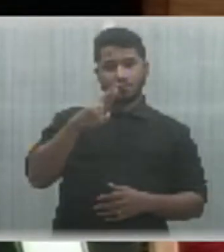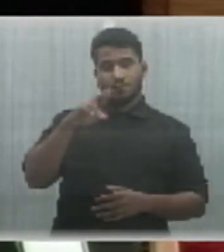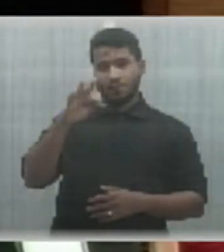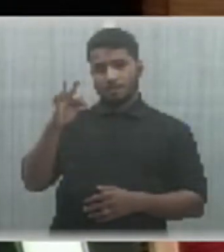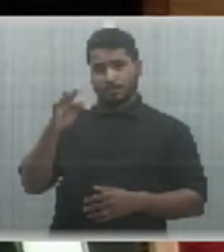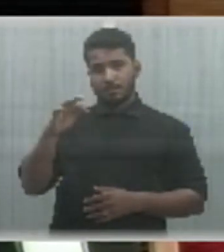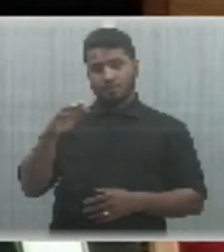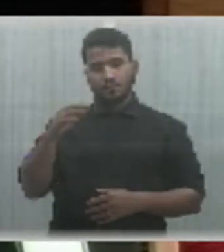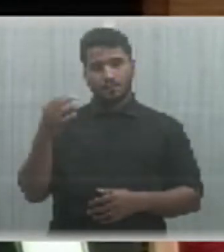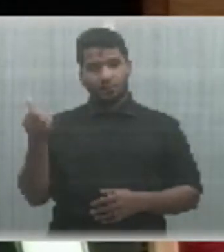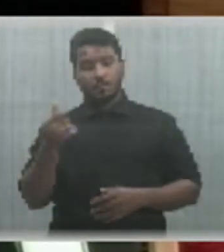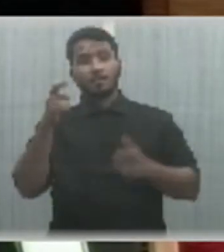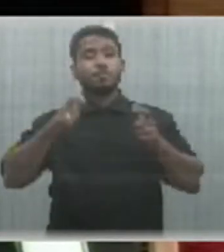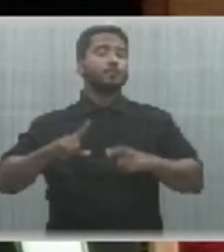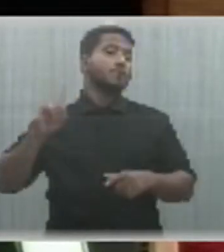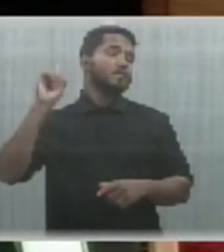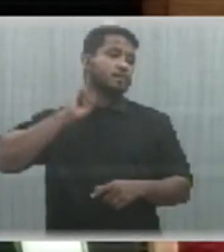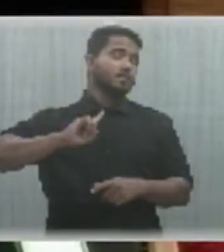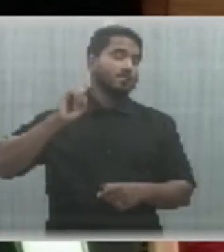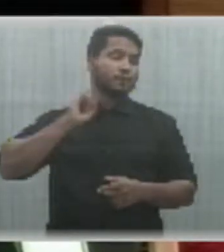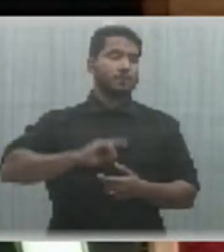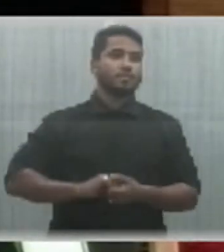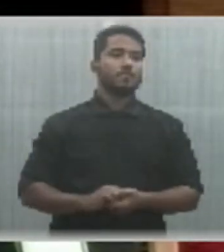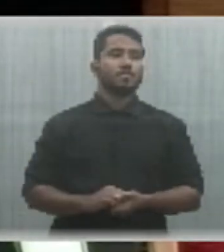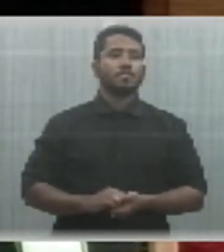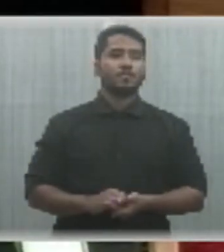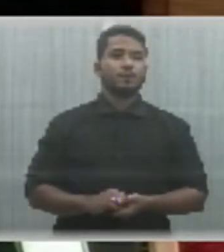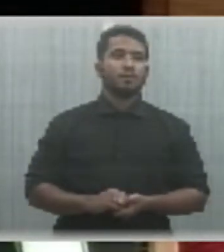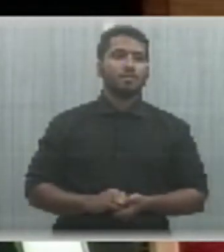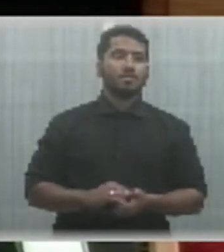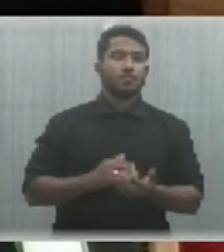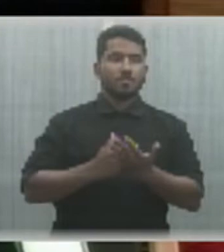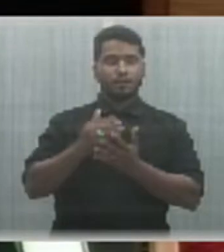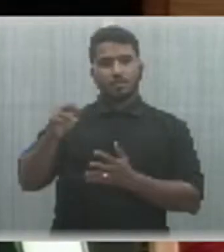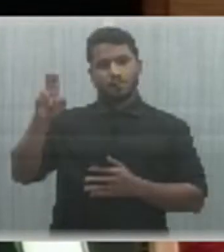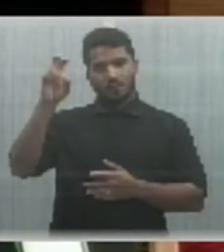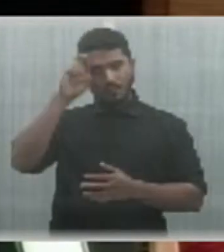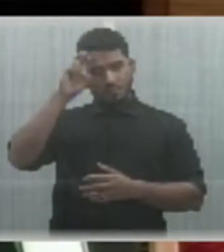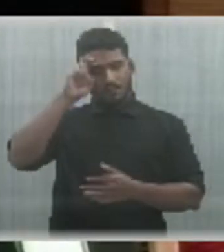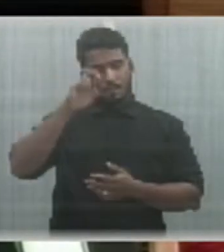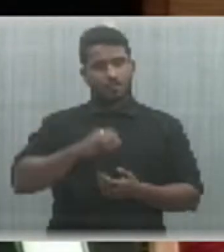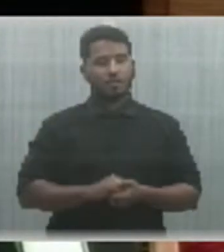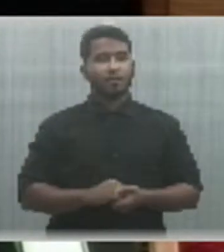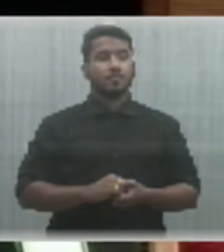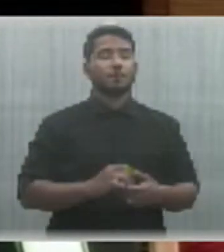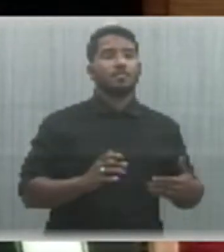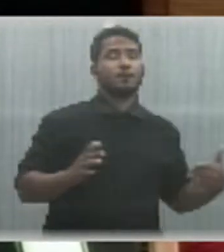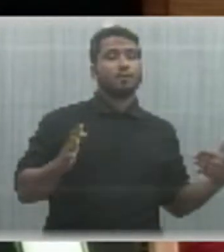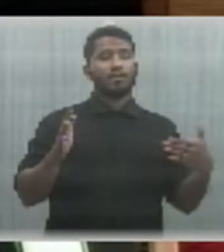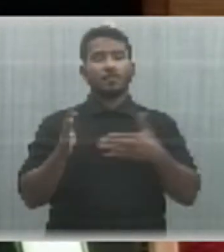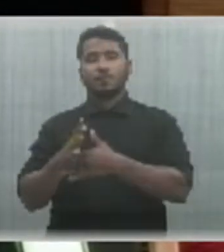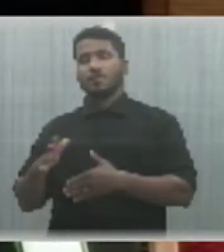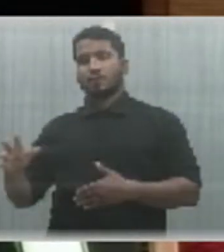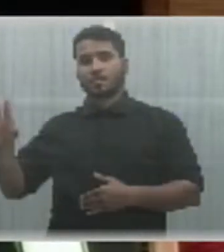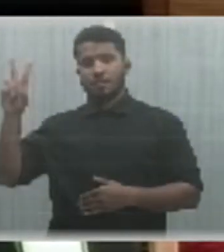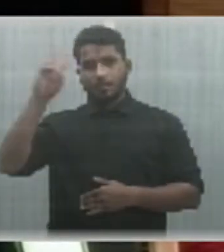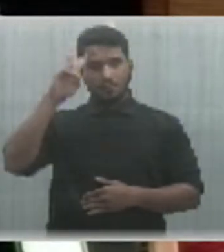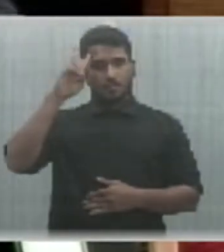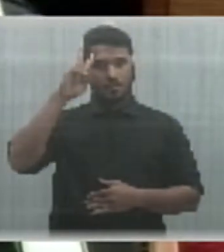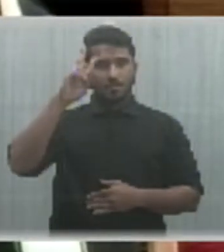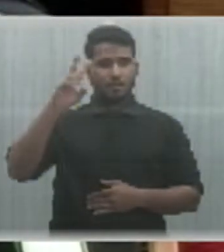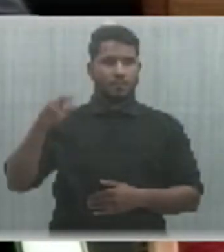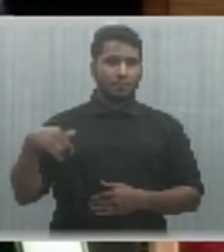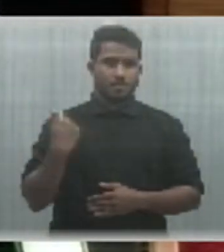em Minas Gerais. Então, começou na quinta-feira e foi até a segunda-feira. Então,